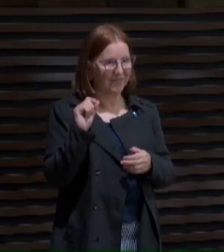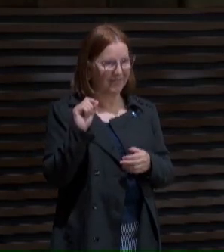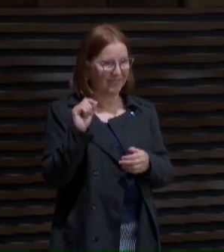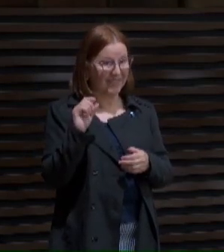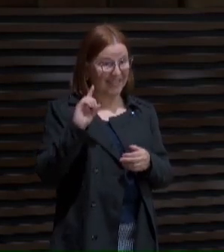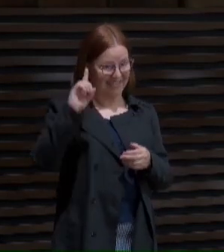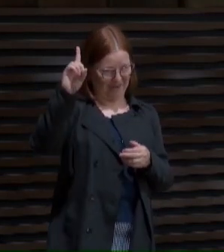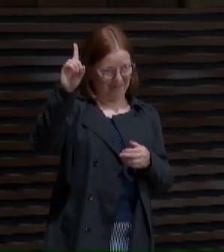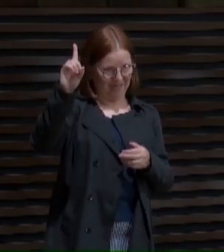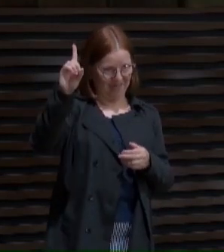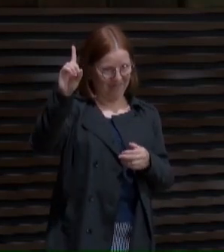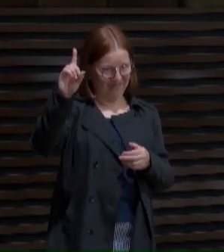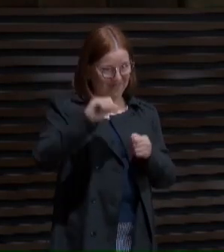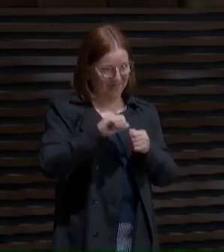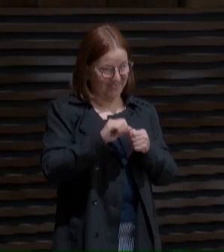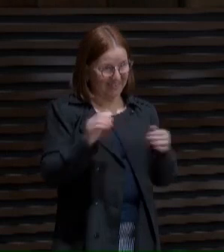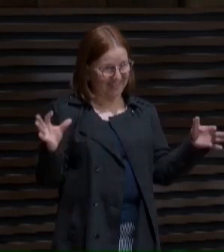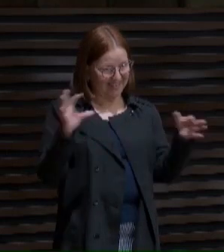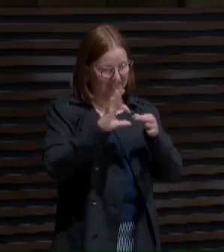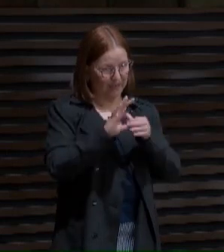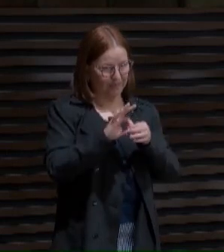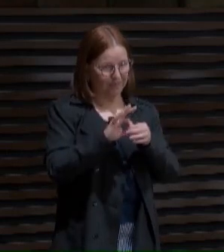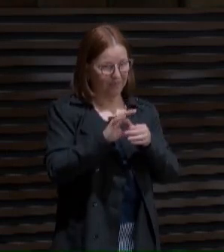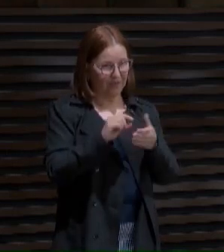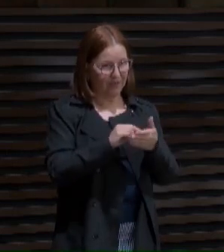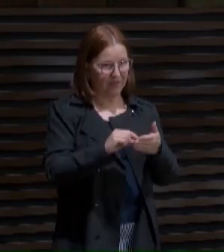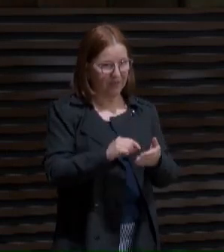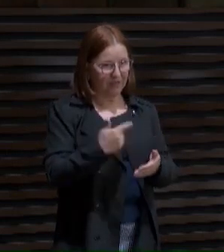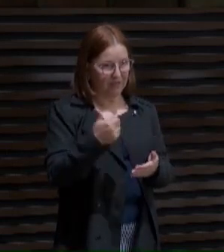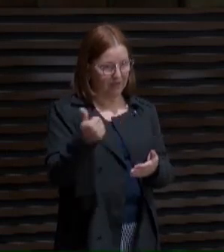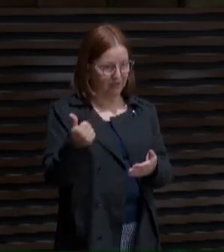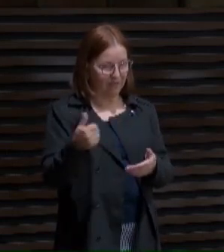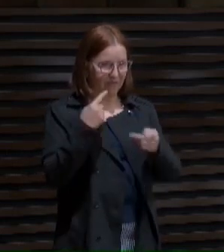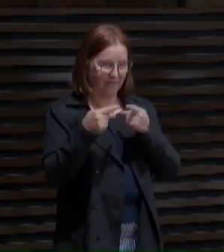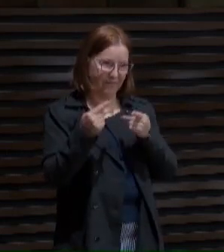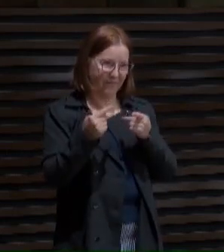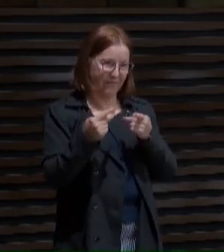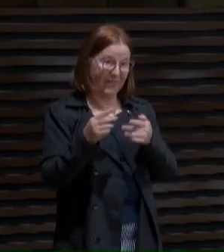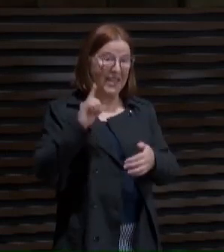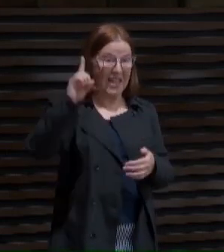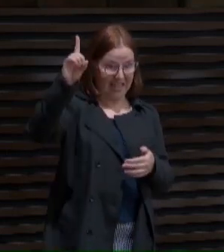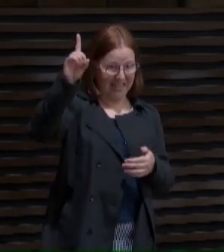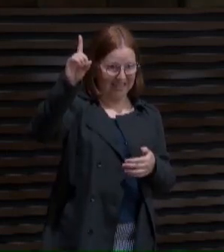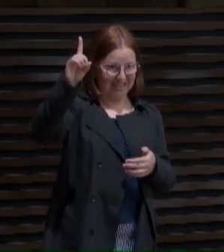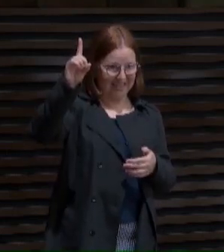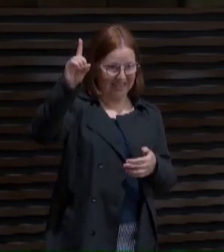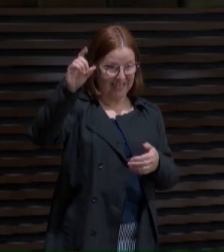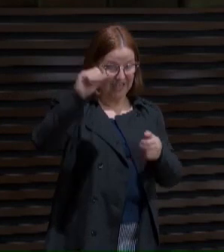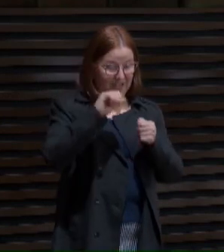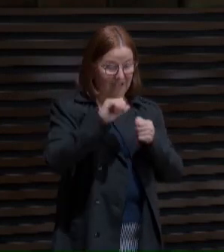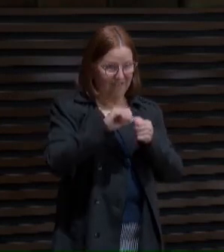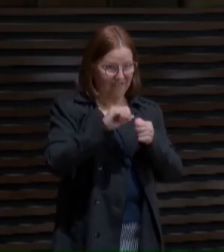É Deus quem faz a reconciliação. No versículo 21, diz assim: Ele o